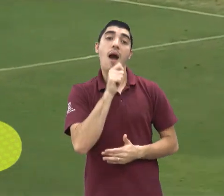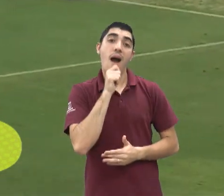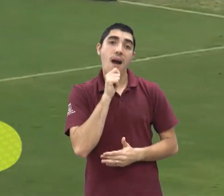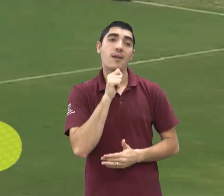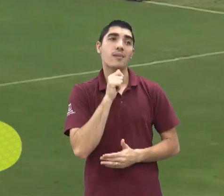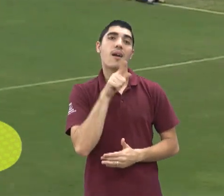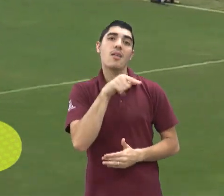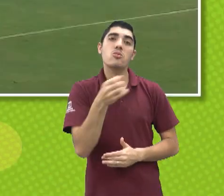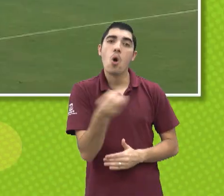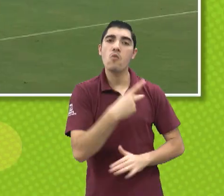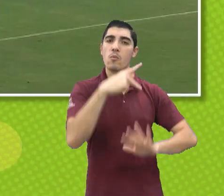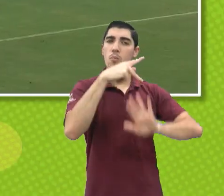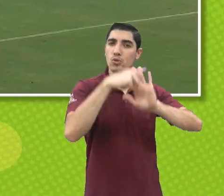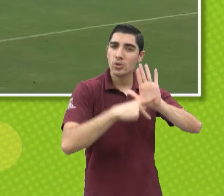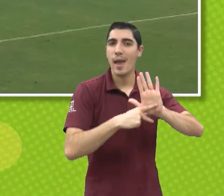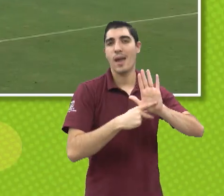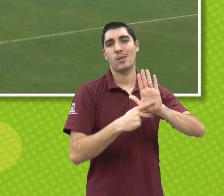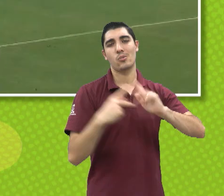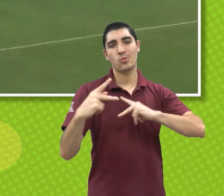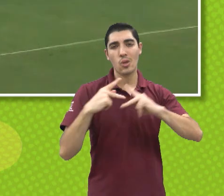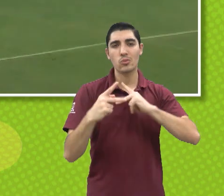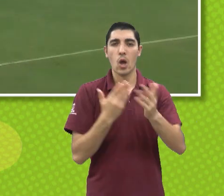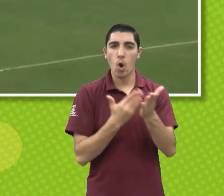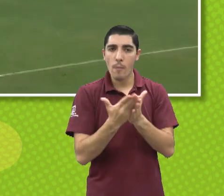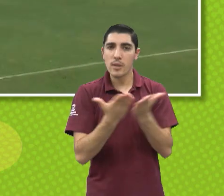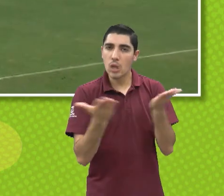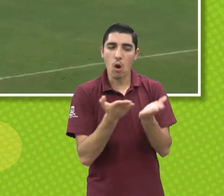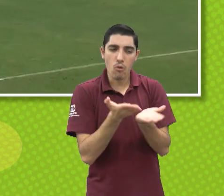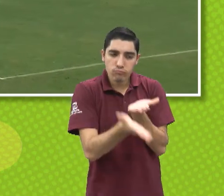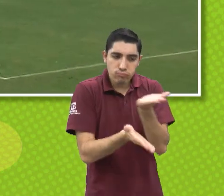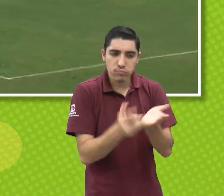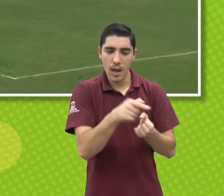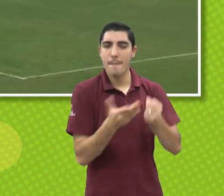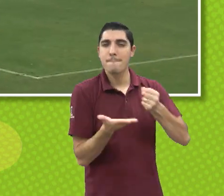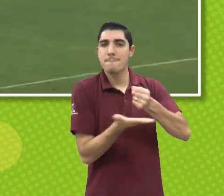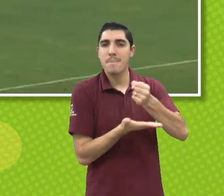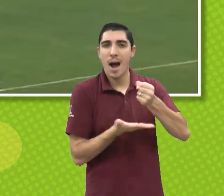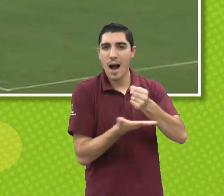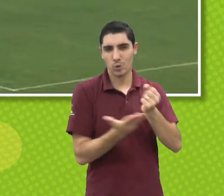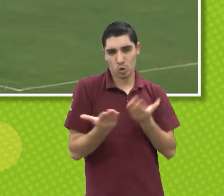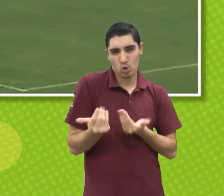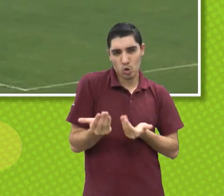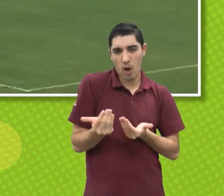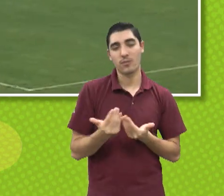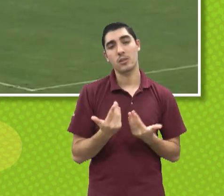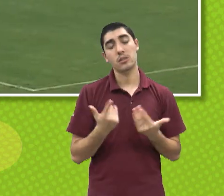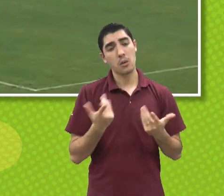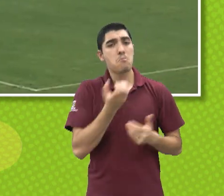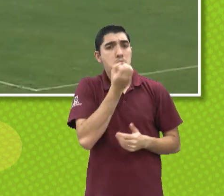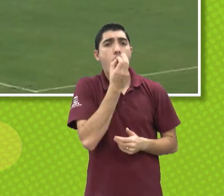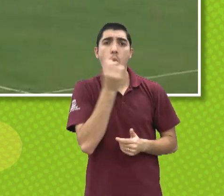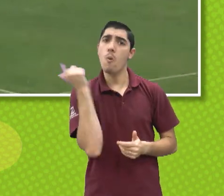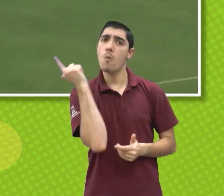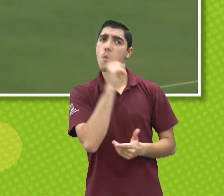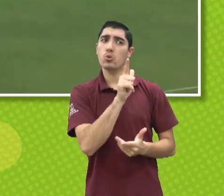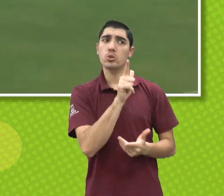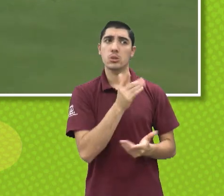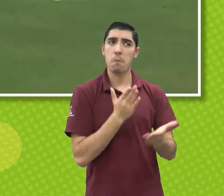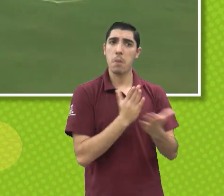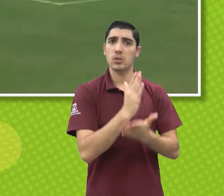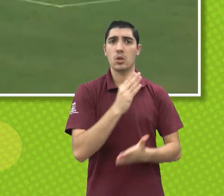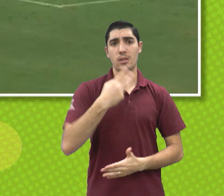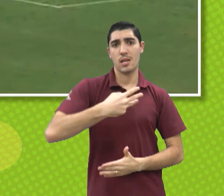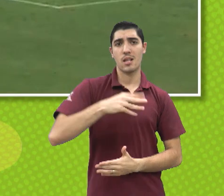está refazendo, né, de categorias de base. É um resultado a se comemorar, chegar na terceira fase, mas